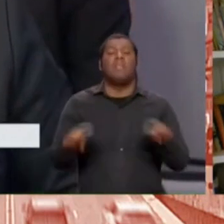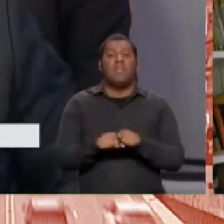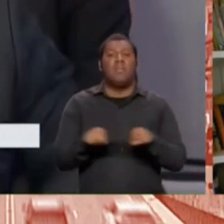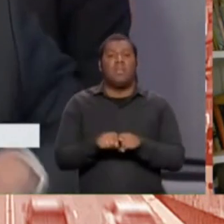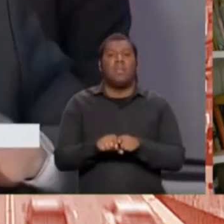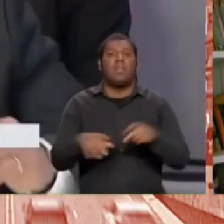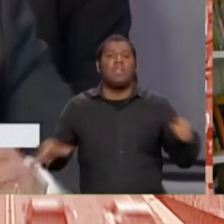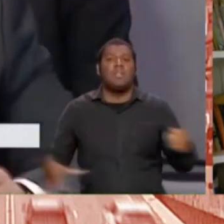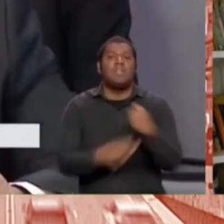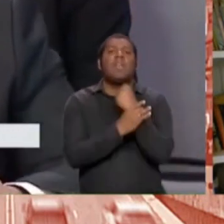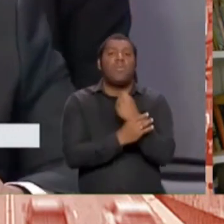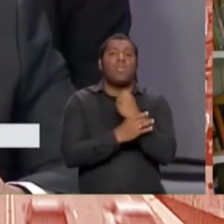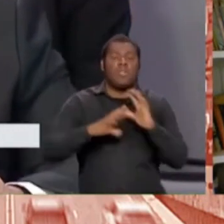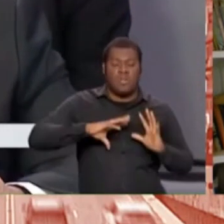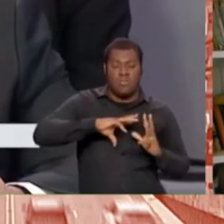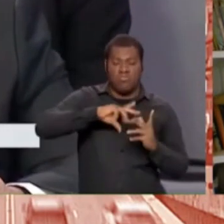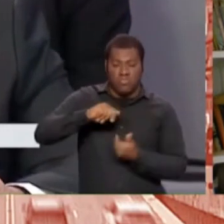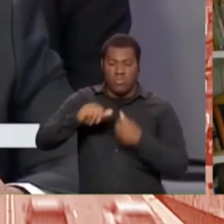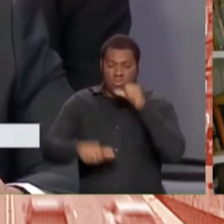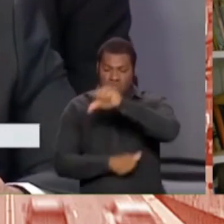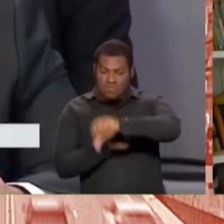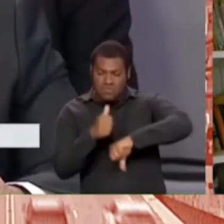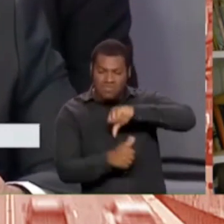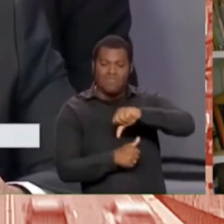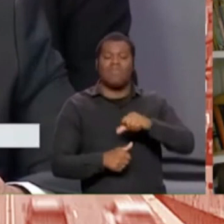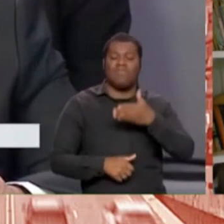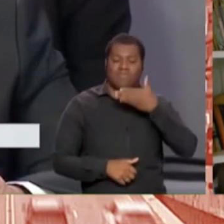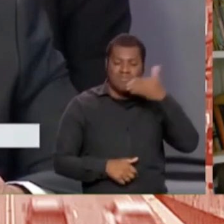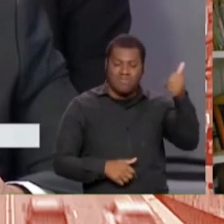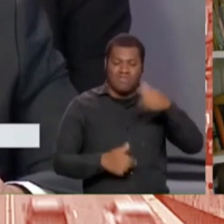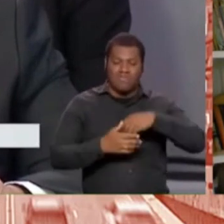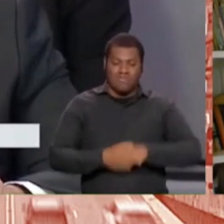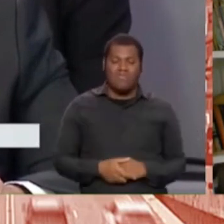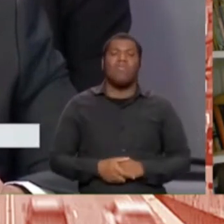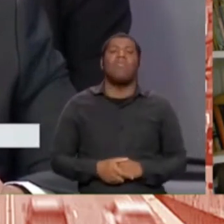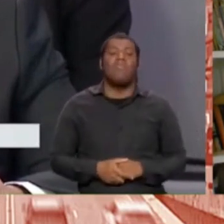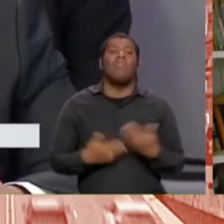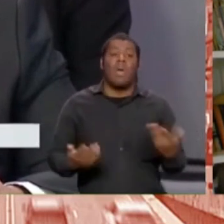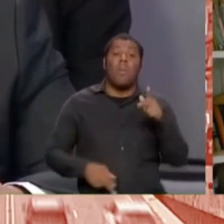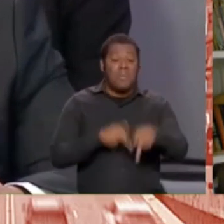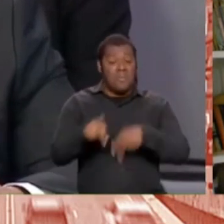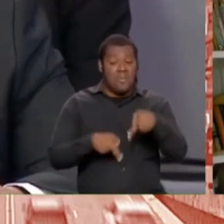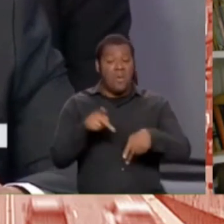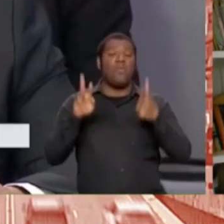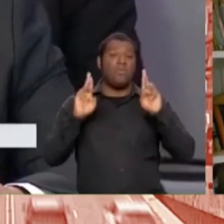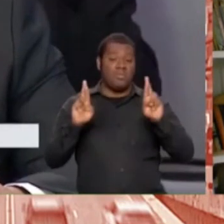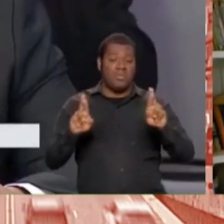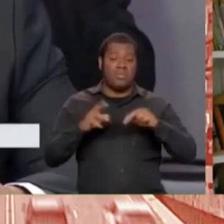maior dependência ainda para comprar qualquer produto manufaturado dos países que não são da região.